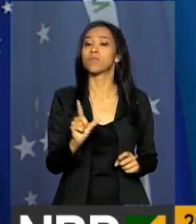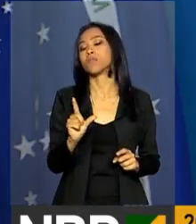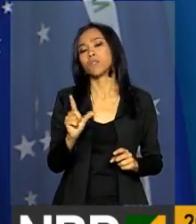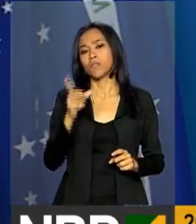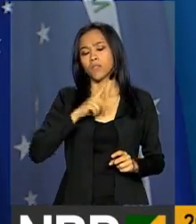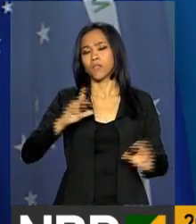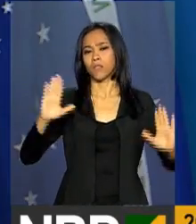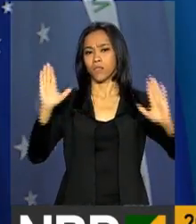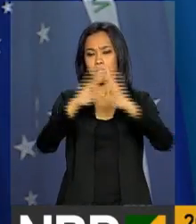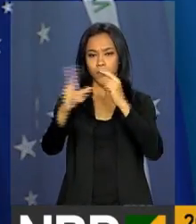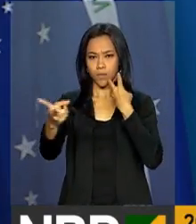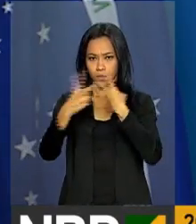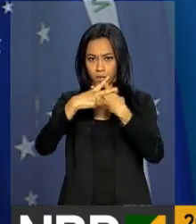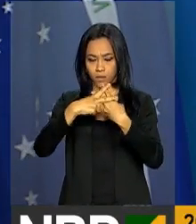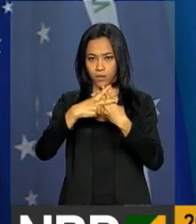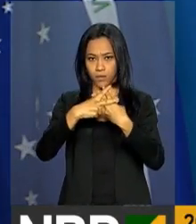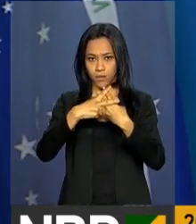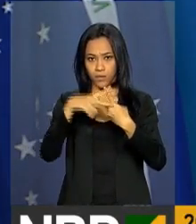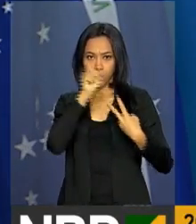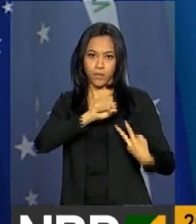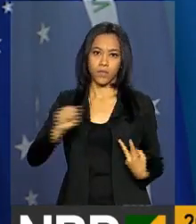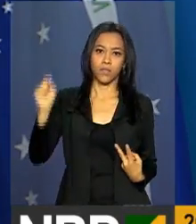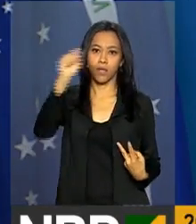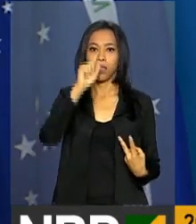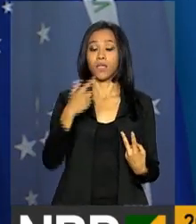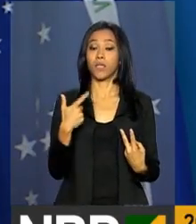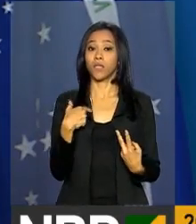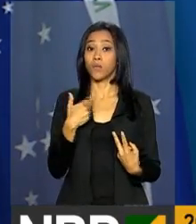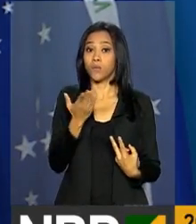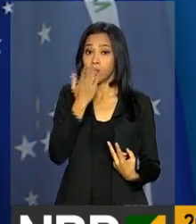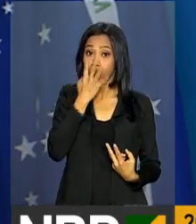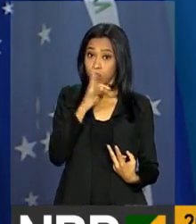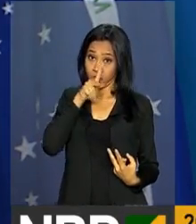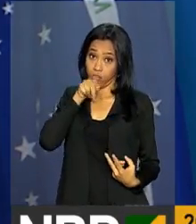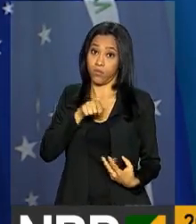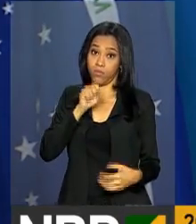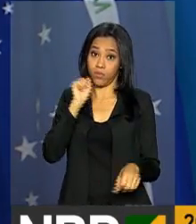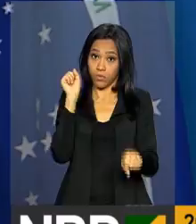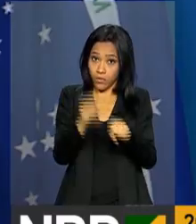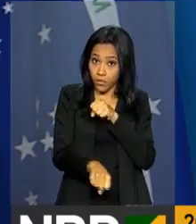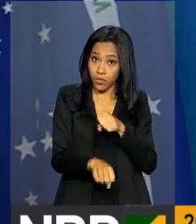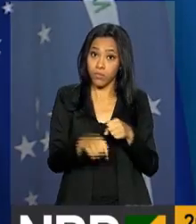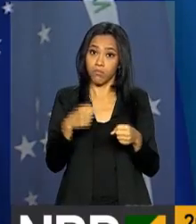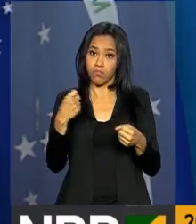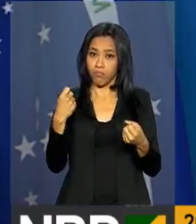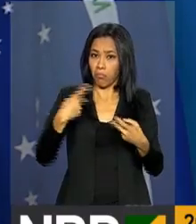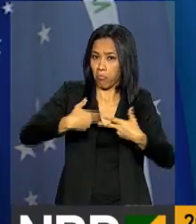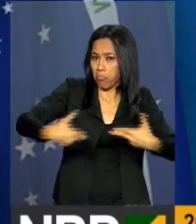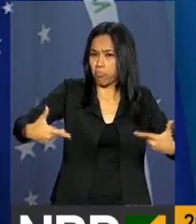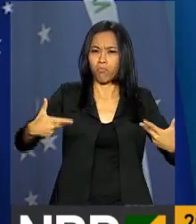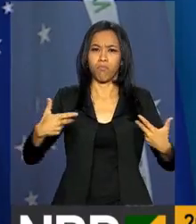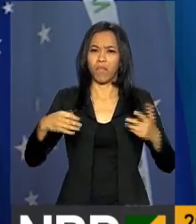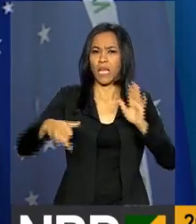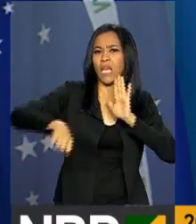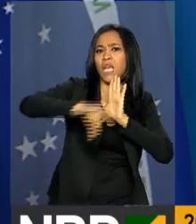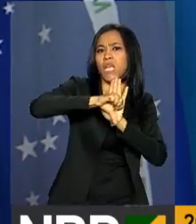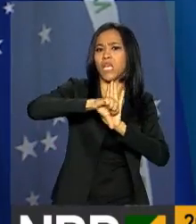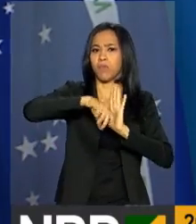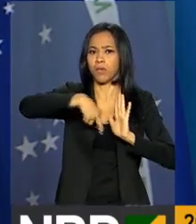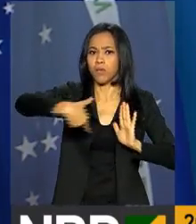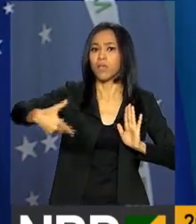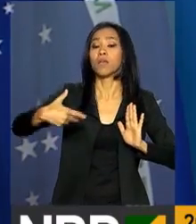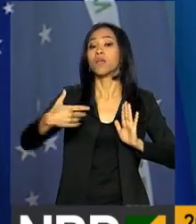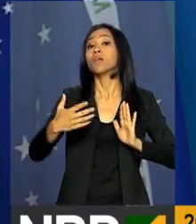penitenciárias em que os dele os delitos os os presos né os detentos cumpriam de